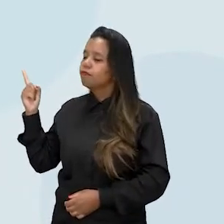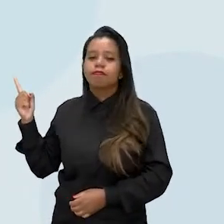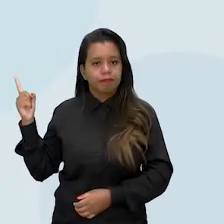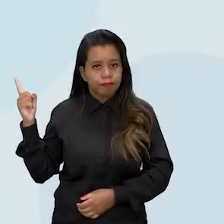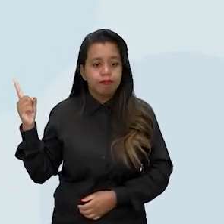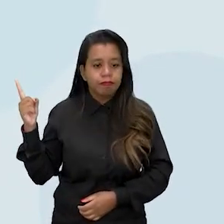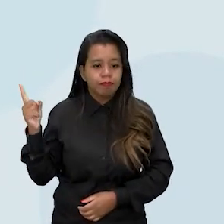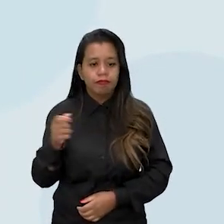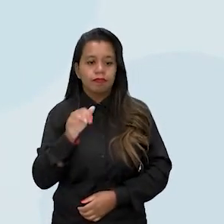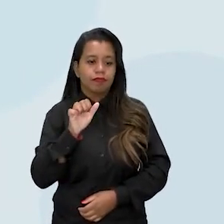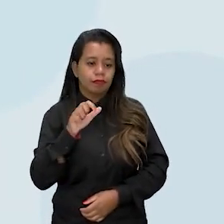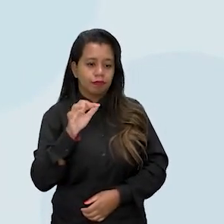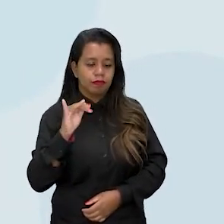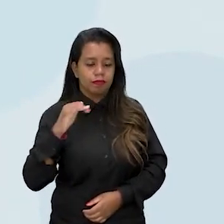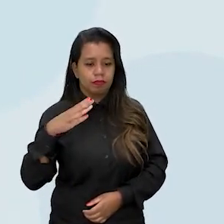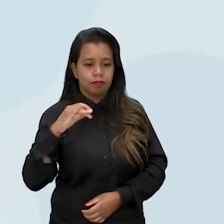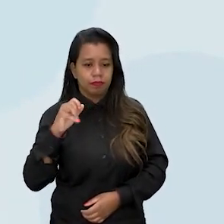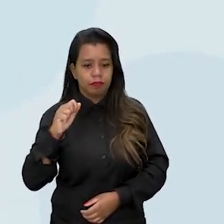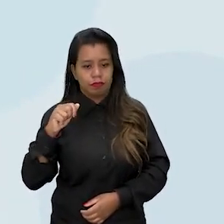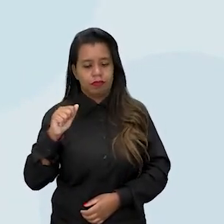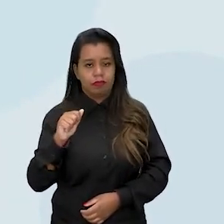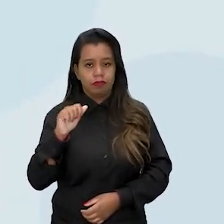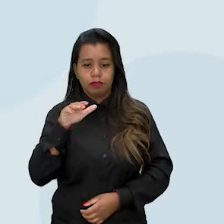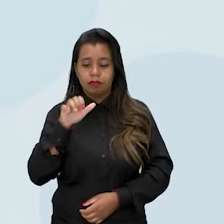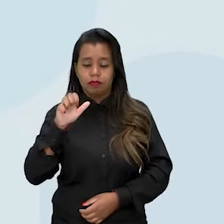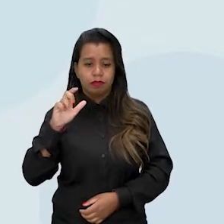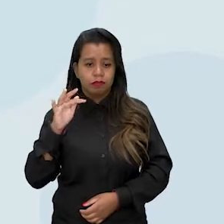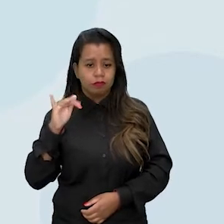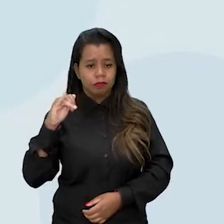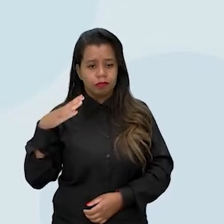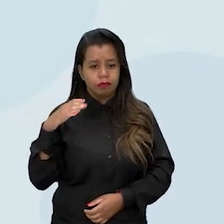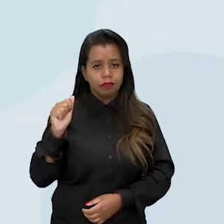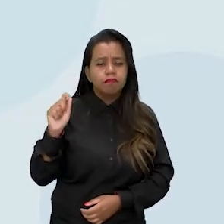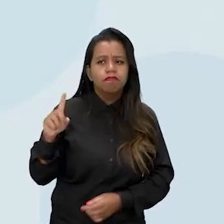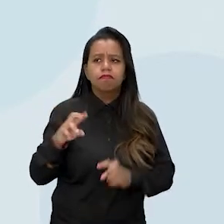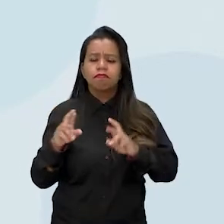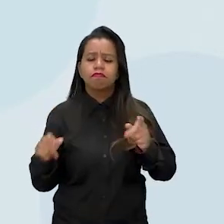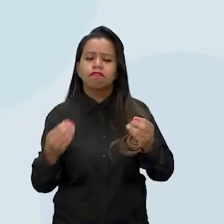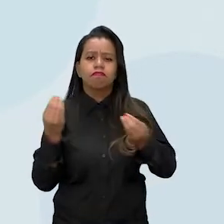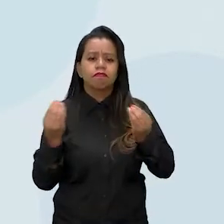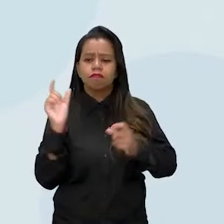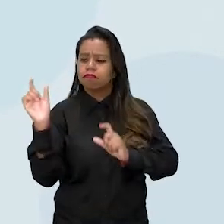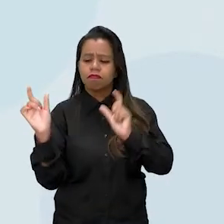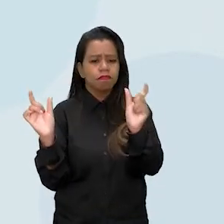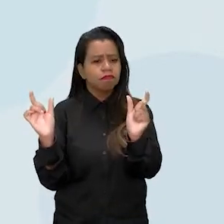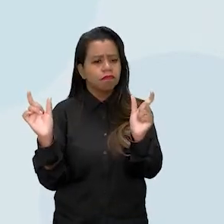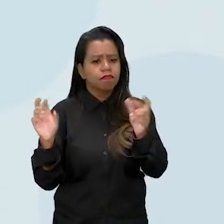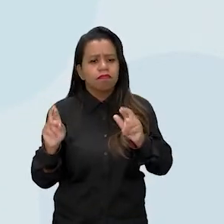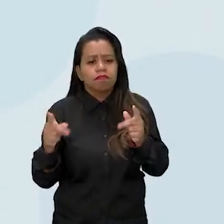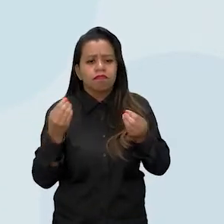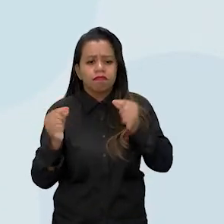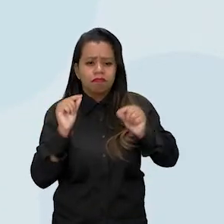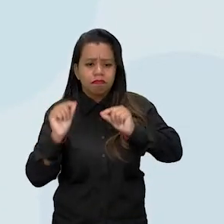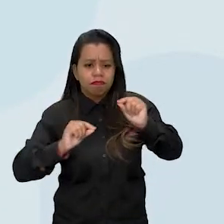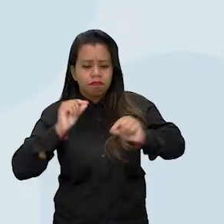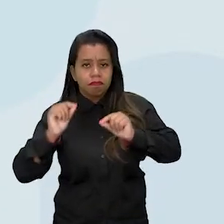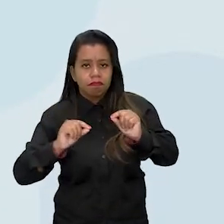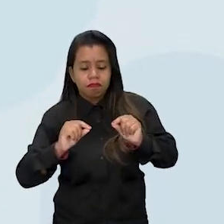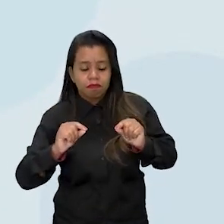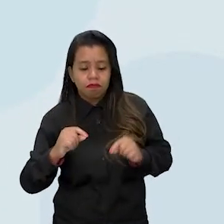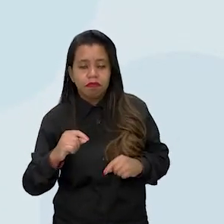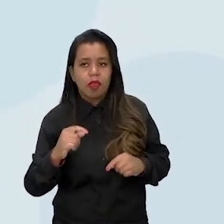de eficiência e eficácia, tá certo? Por exemplo, ó, podemos entender a diferença entre esses 2 tipos, que